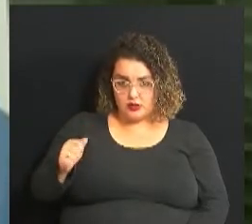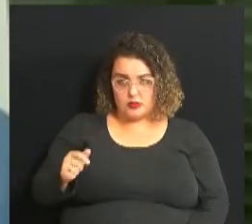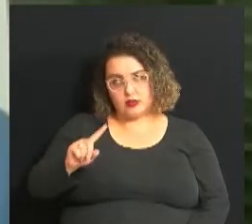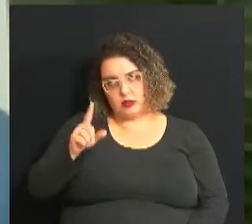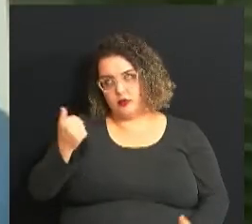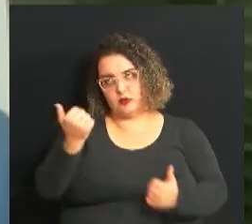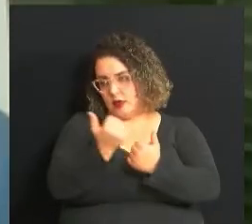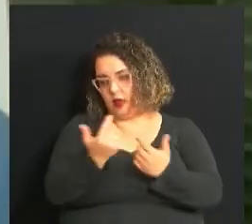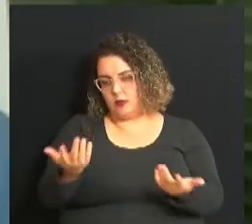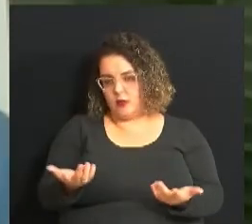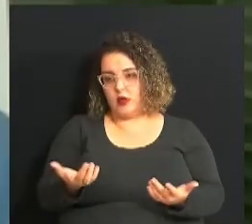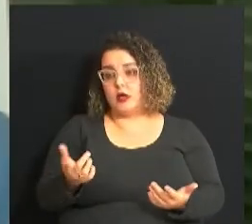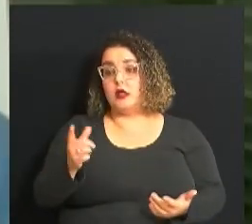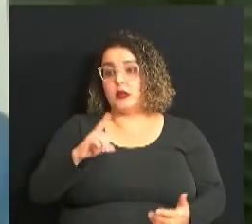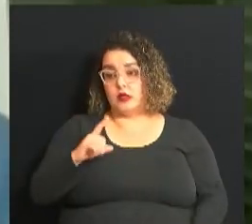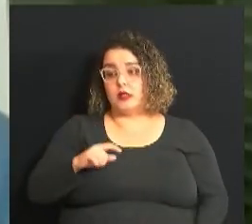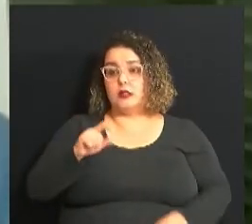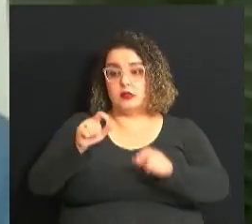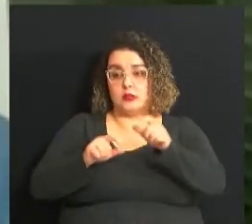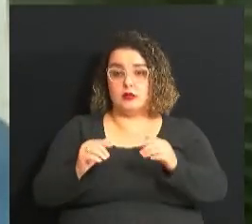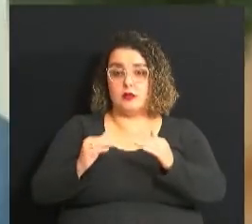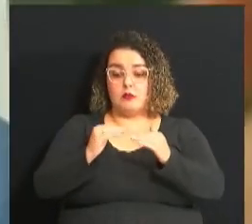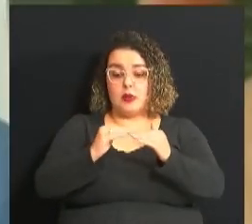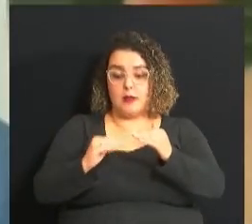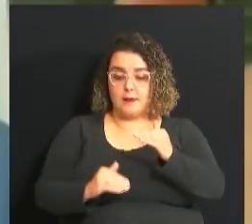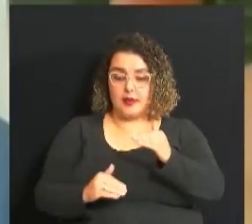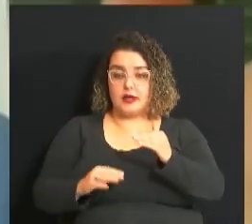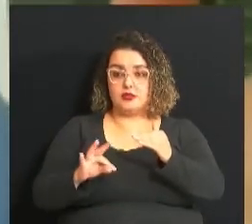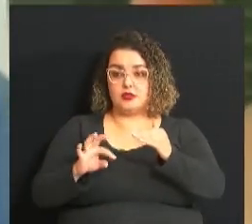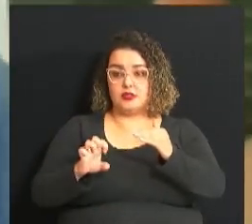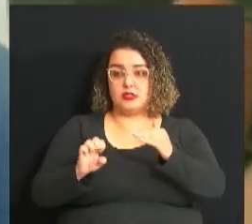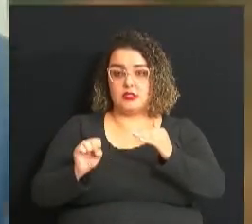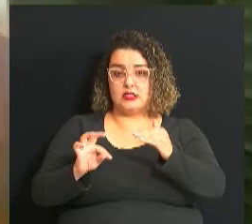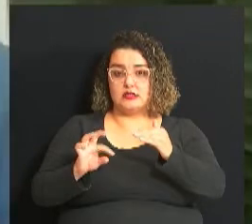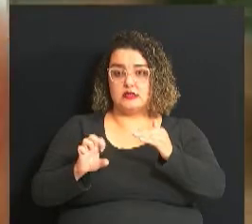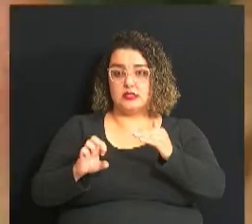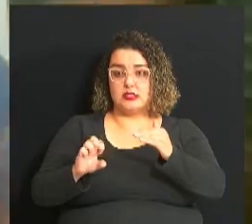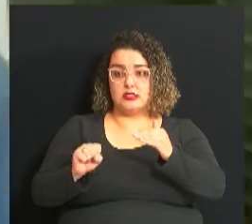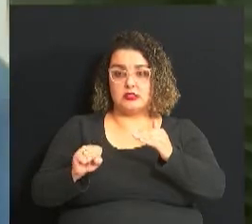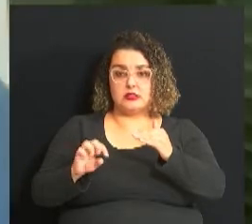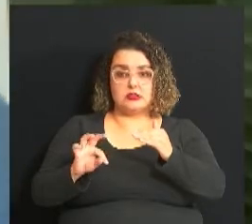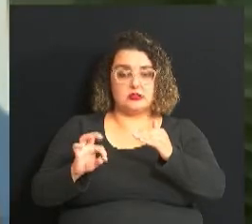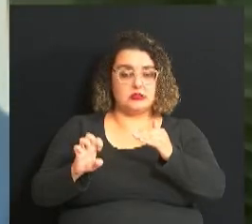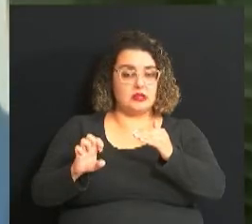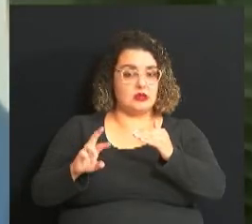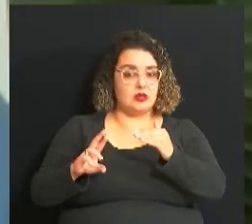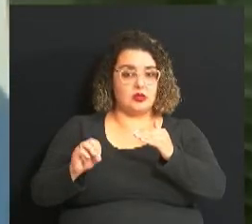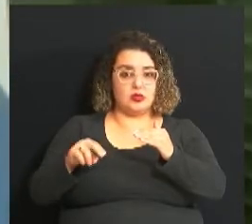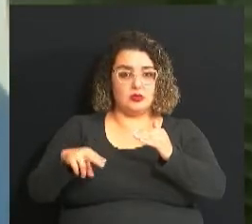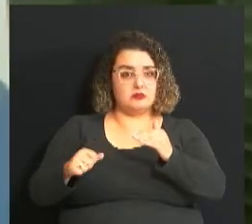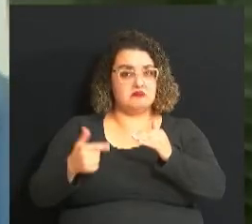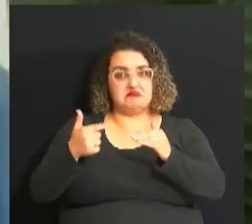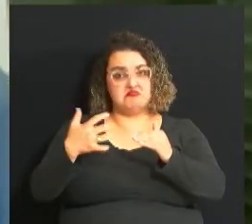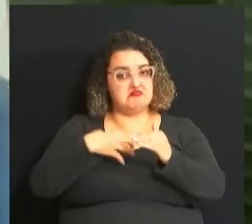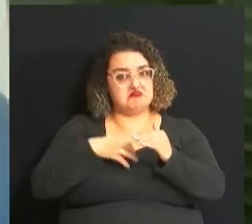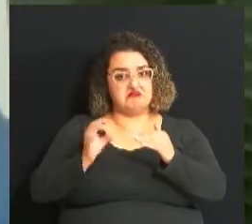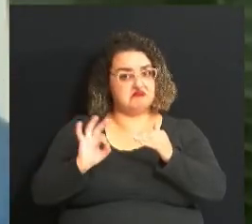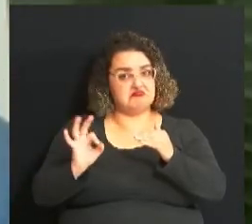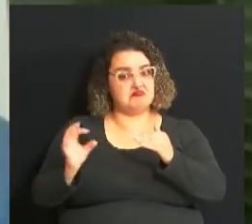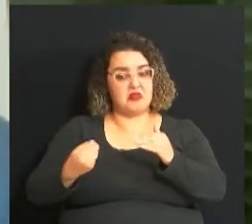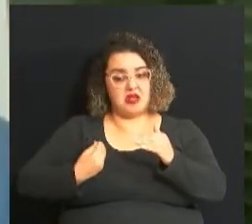têm uma baixa de testosterona, mas eles não têm sintoma. Vivem bem, está tudo bem, libido boa. Então,